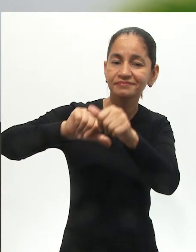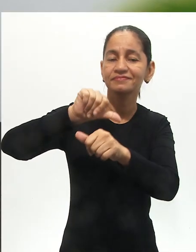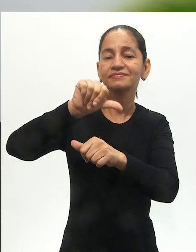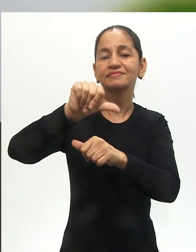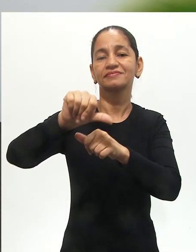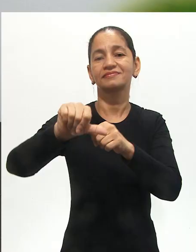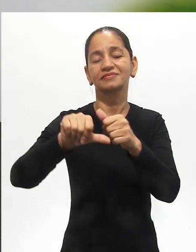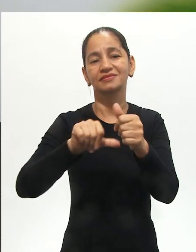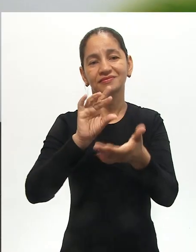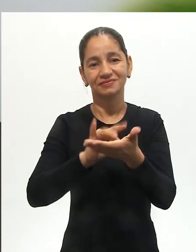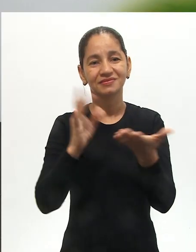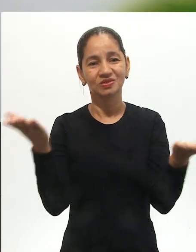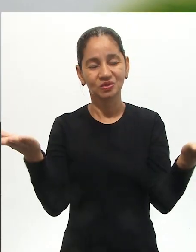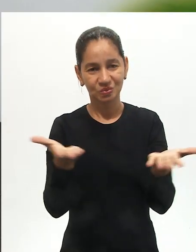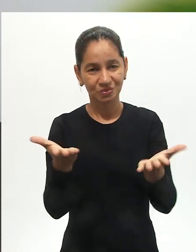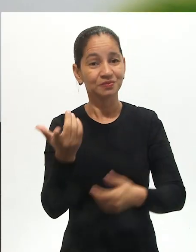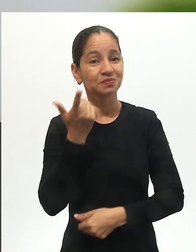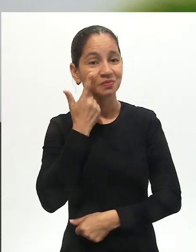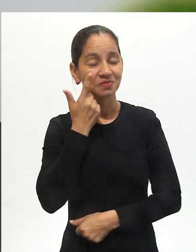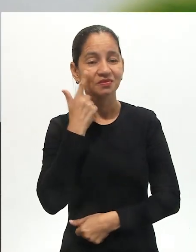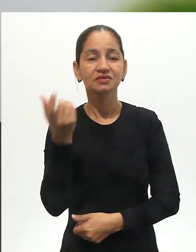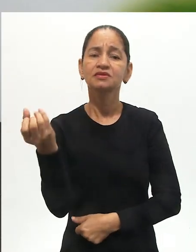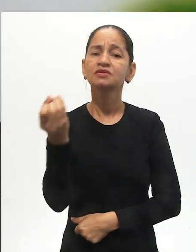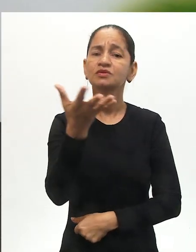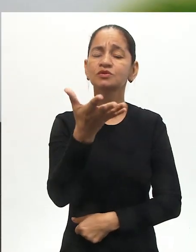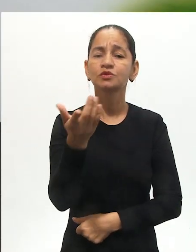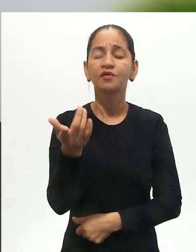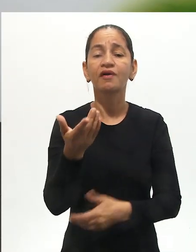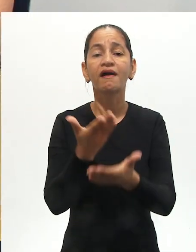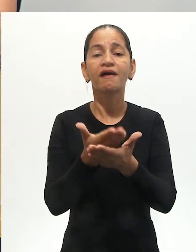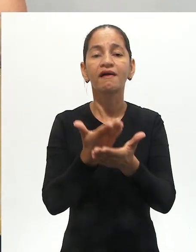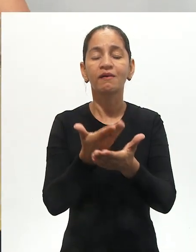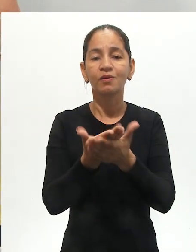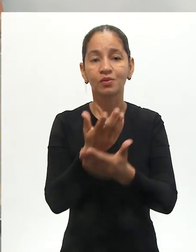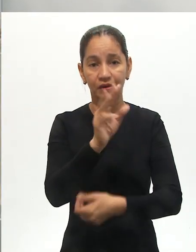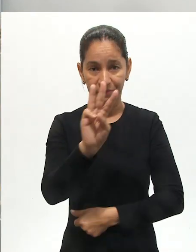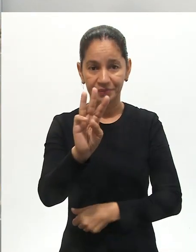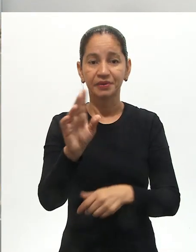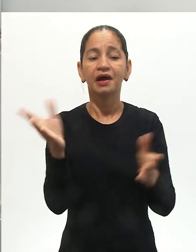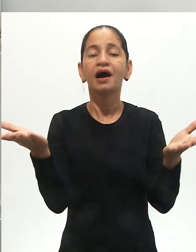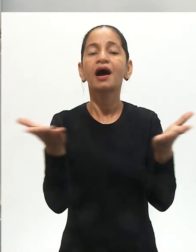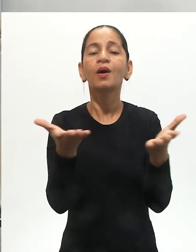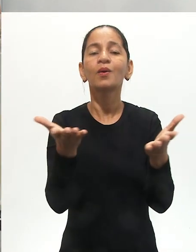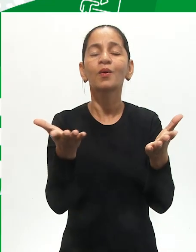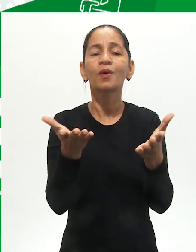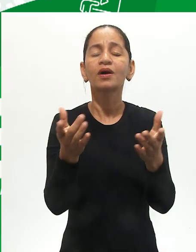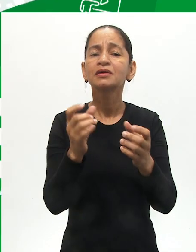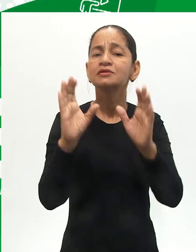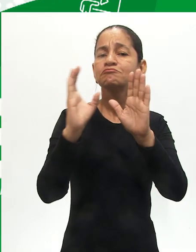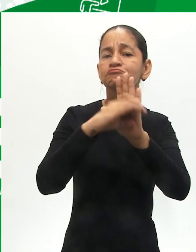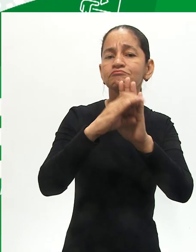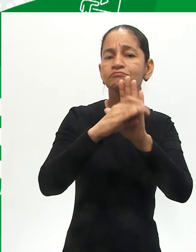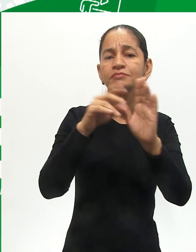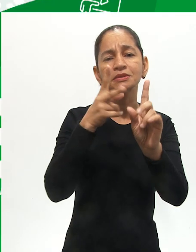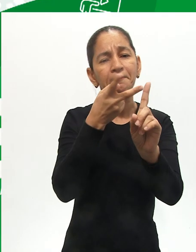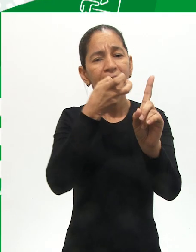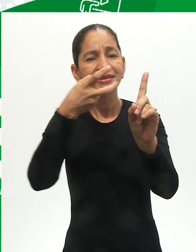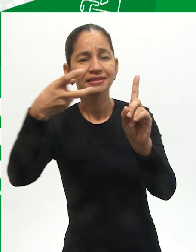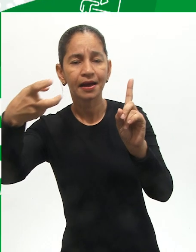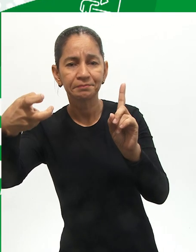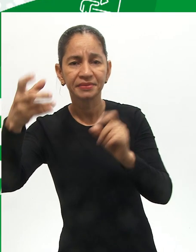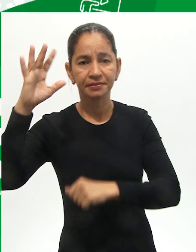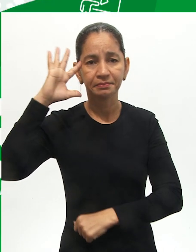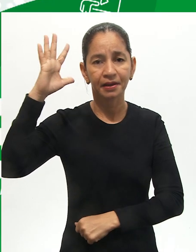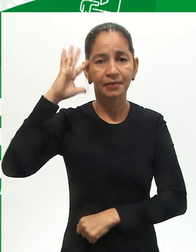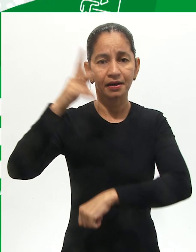Mudando Realidades. Nessa nossa aula, vamos falar sobre as concepções pedagógicas